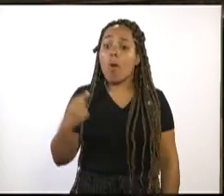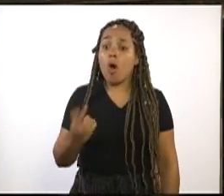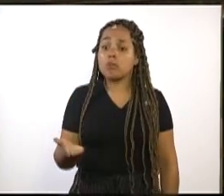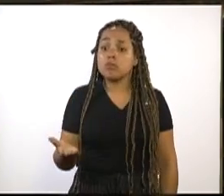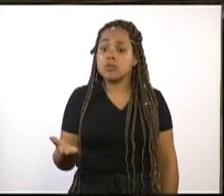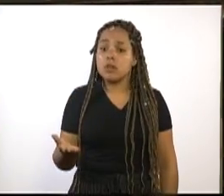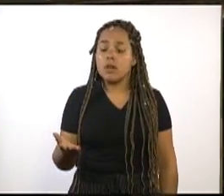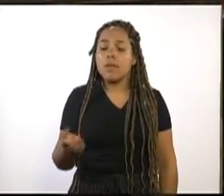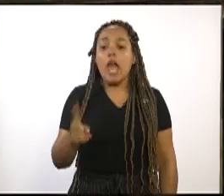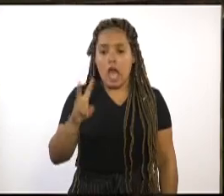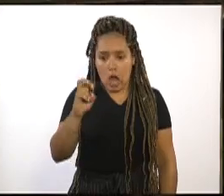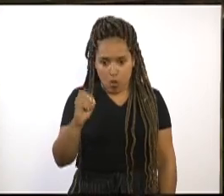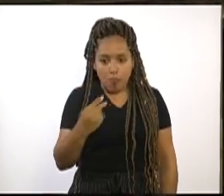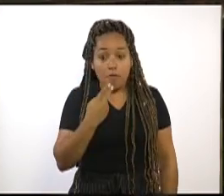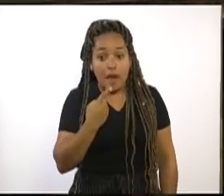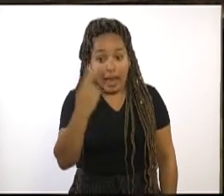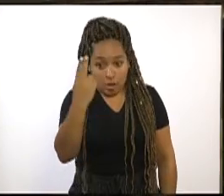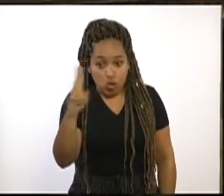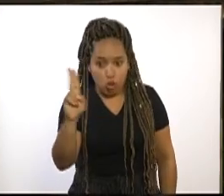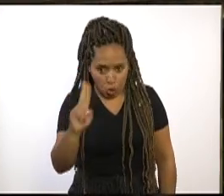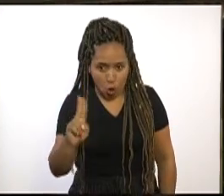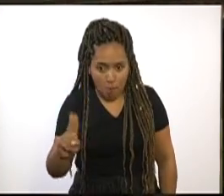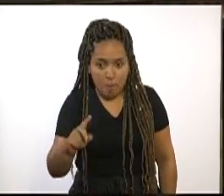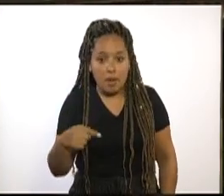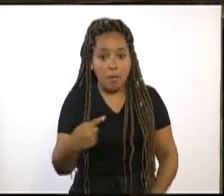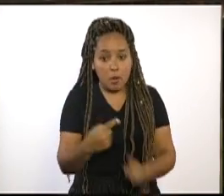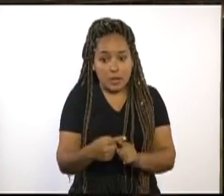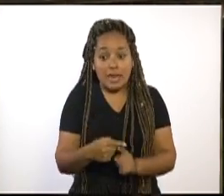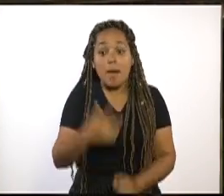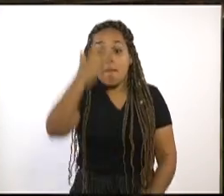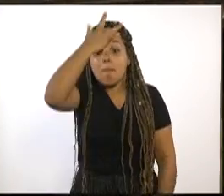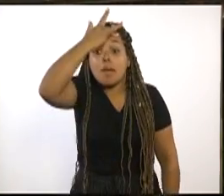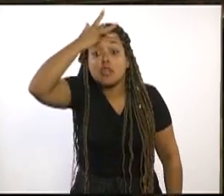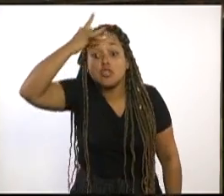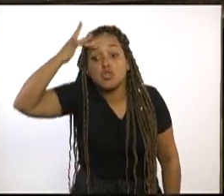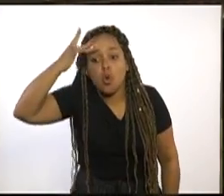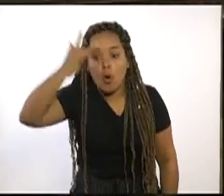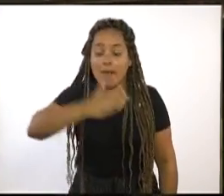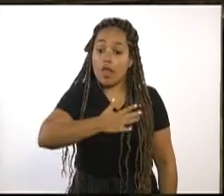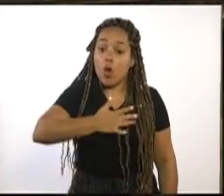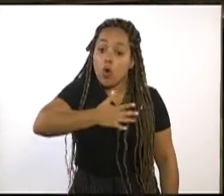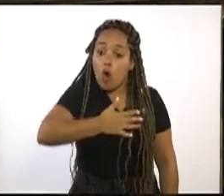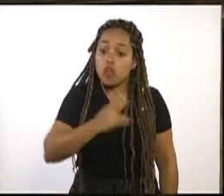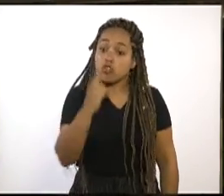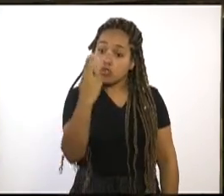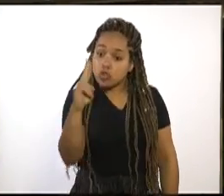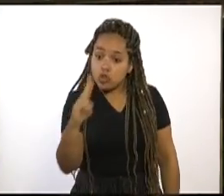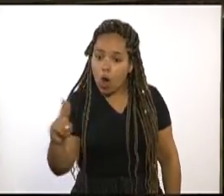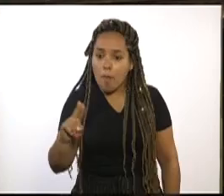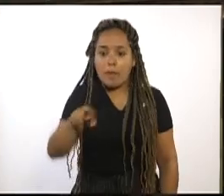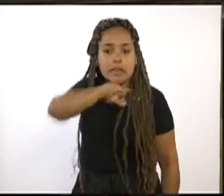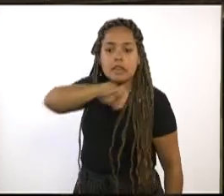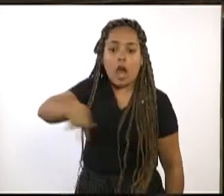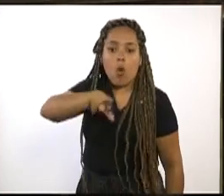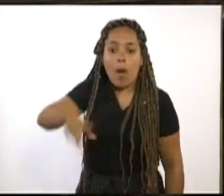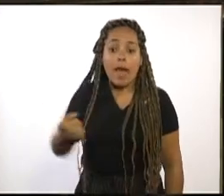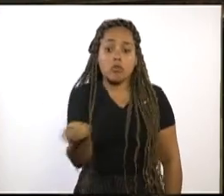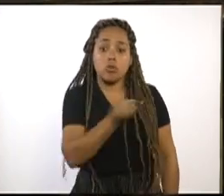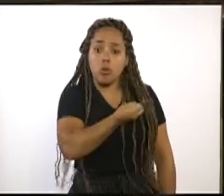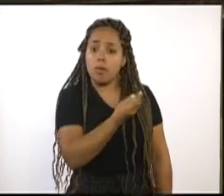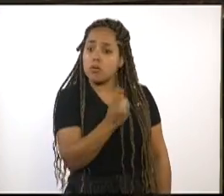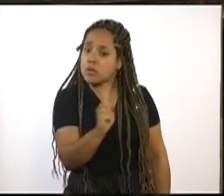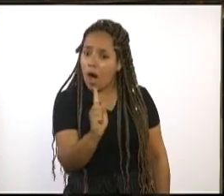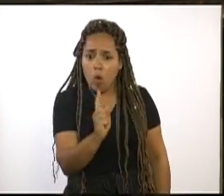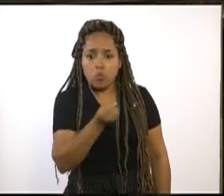foram pessoas, eu gosto de nomear as pessoas, porque senão elas viram números